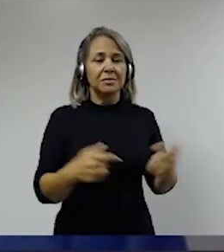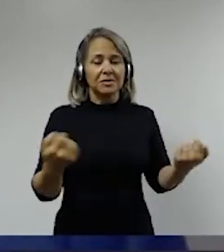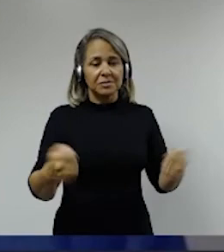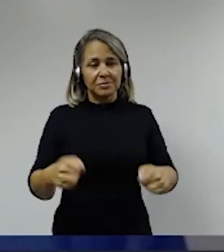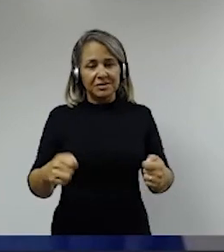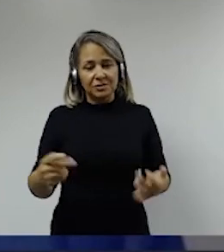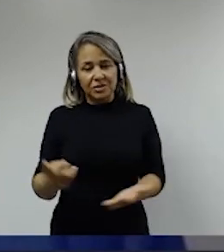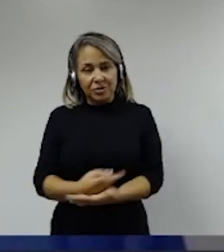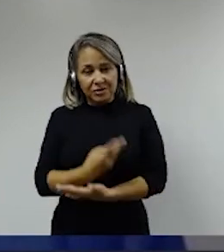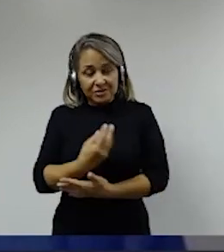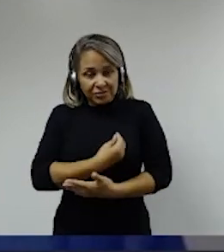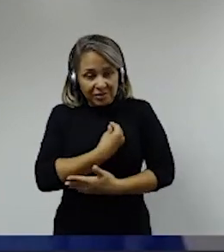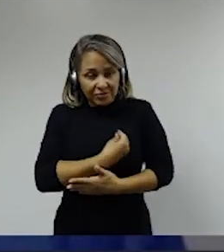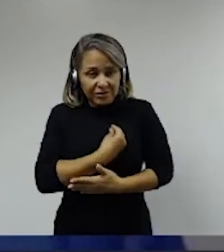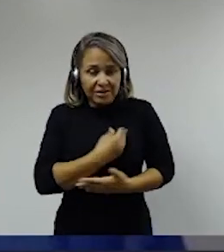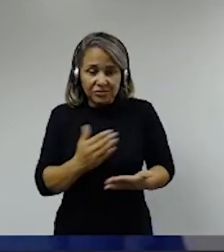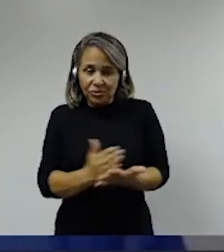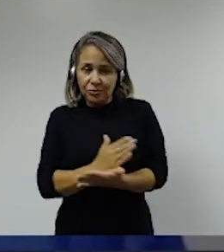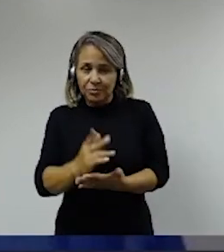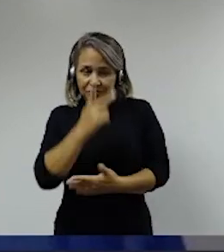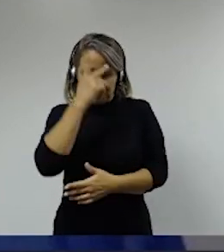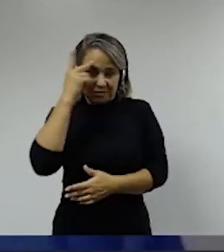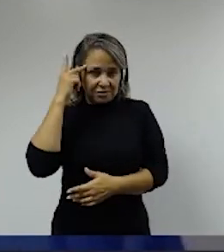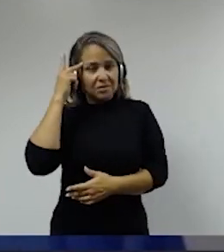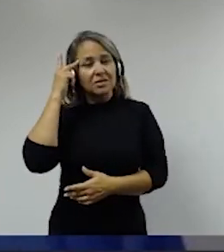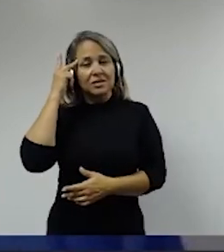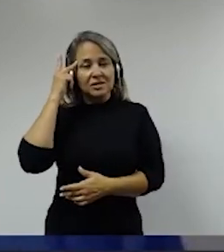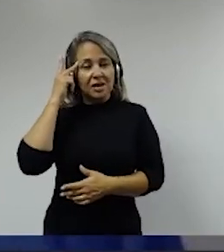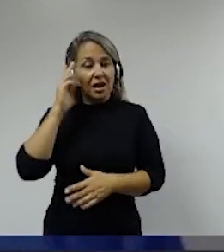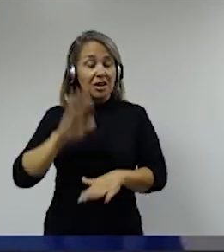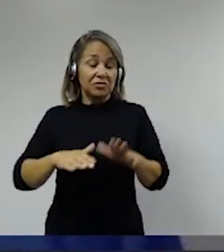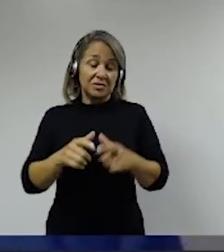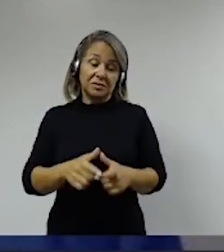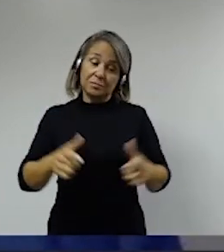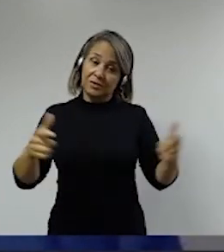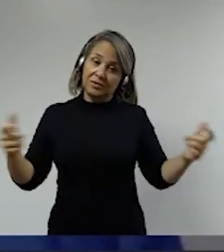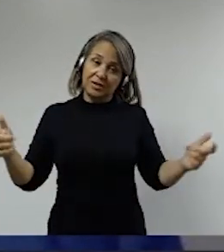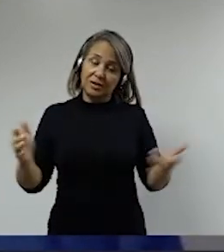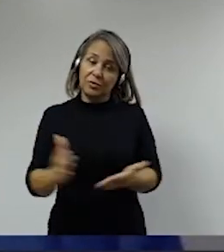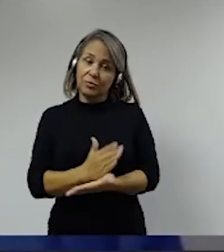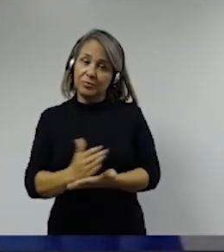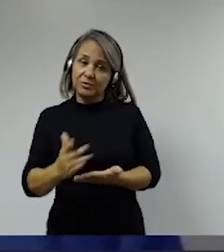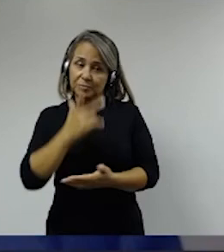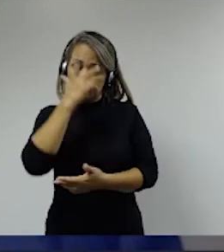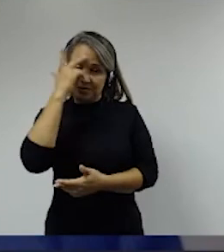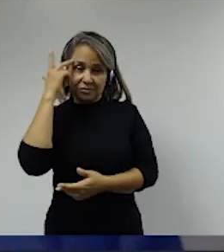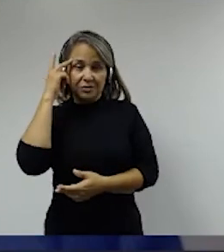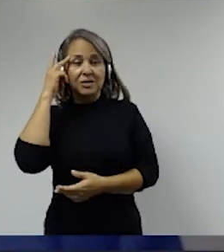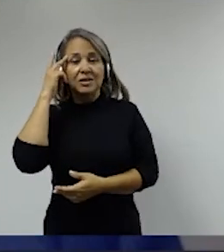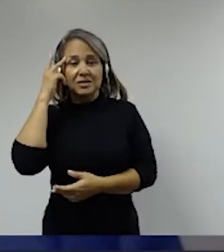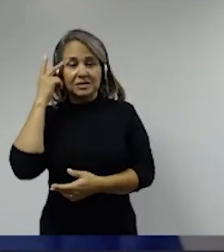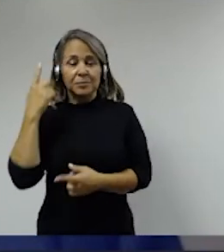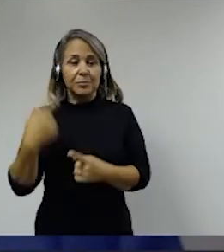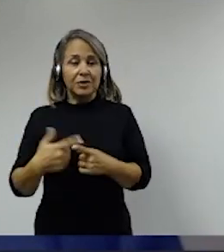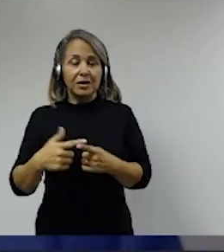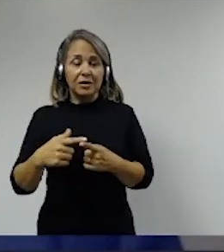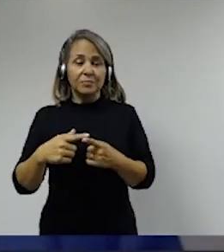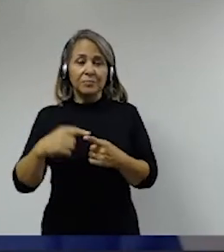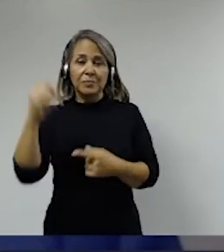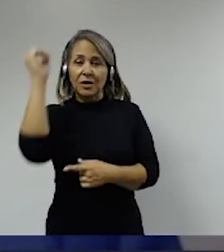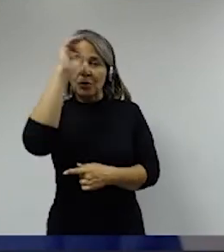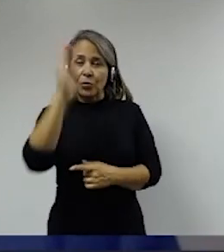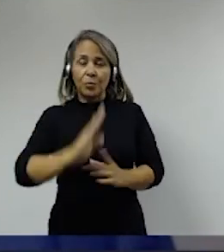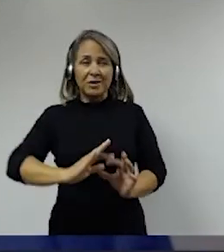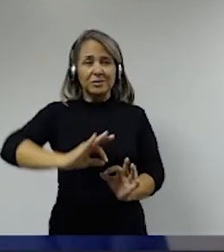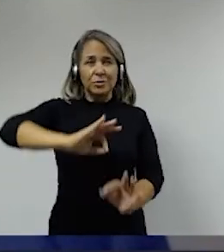que aconteceu na vida das pessoas brasileiras, a maioria, né, que são pessoas. O Brasil é um país continental e